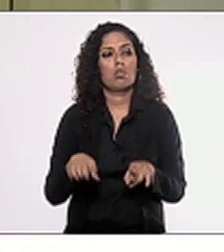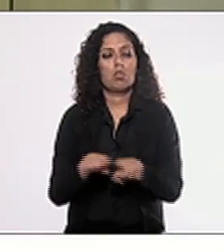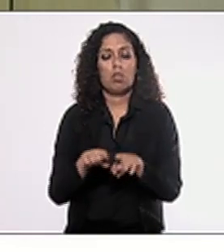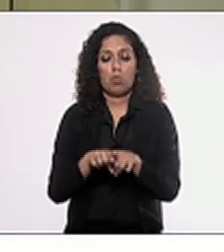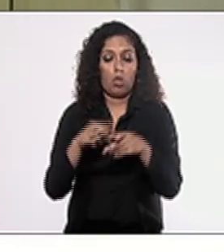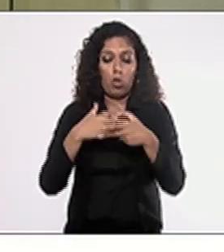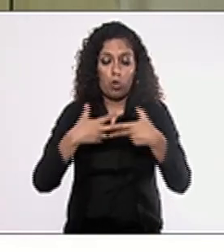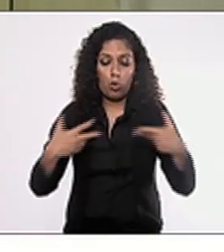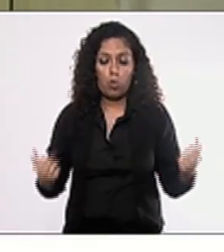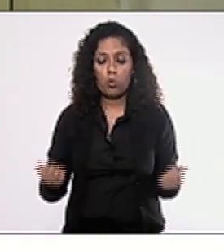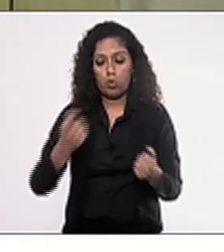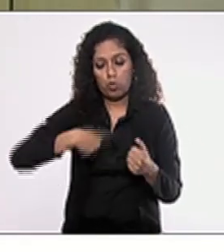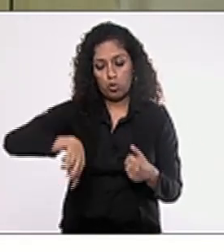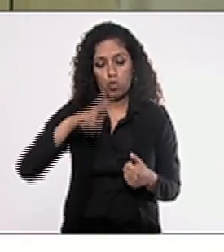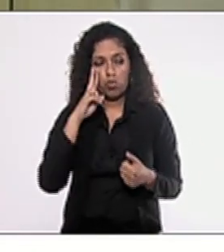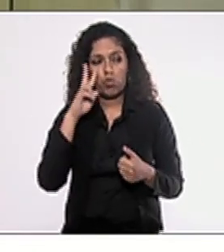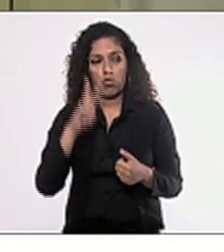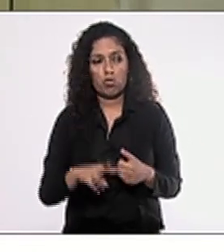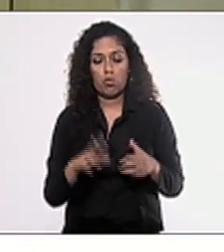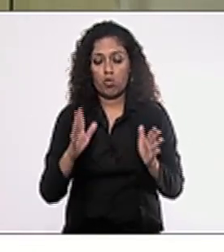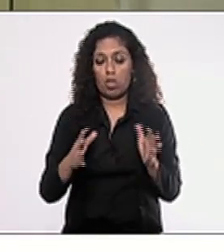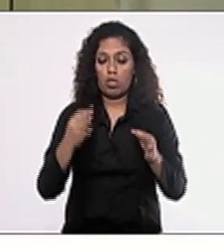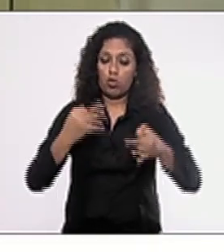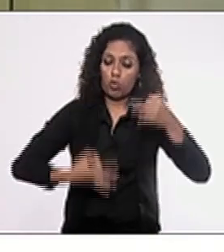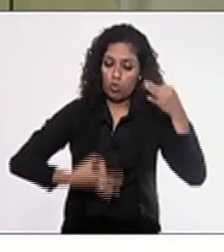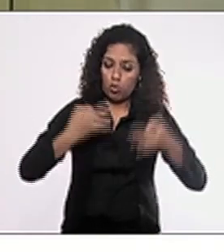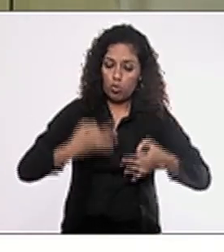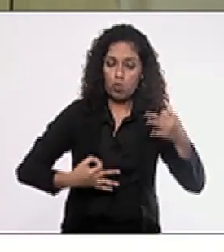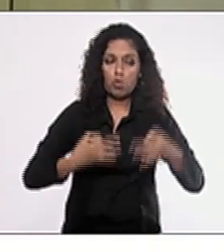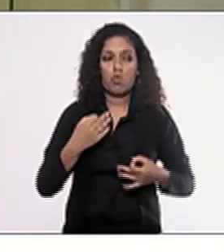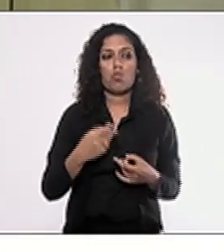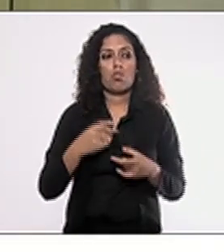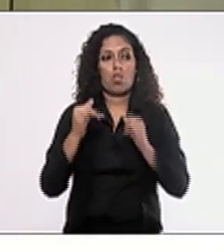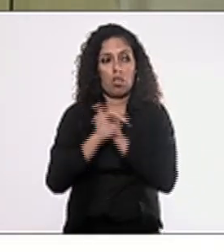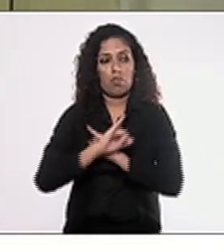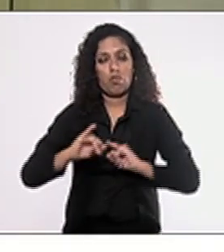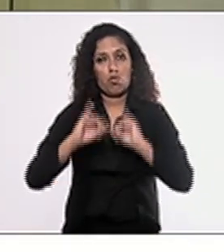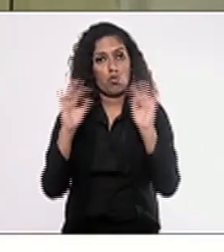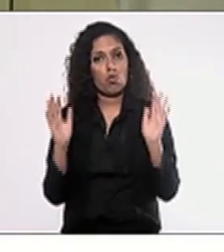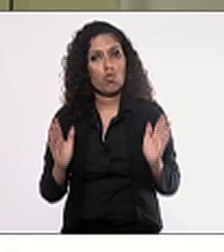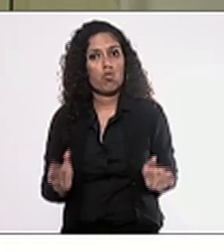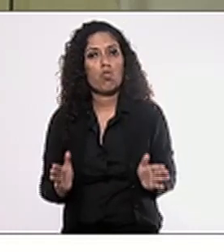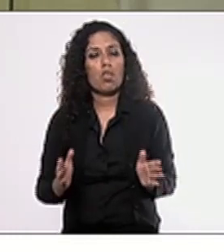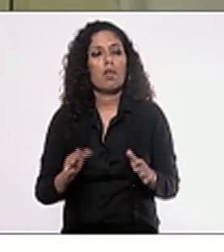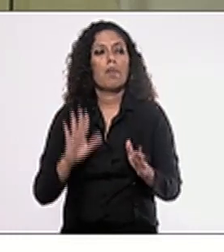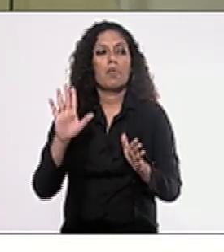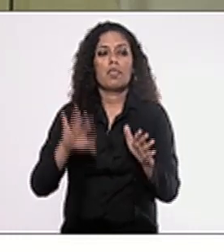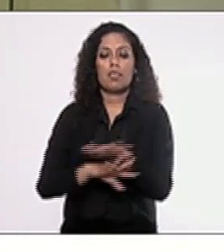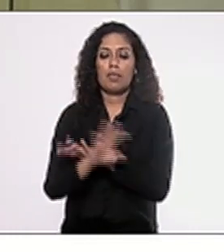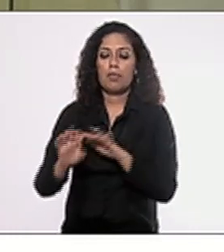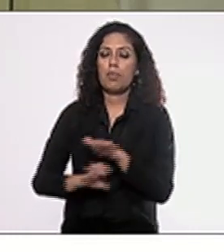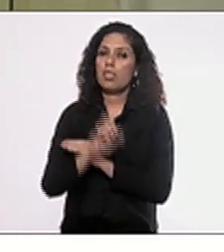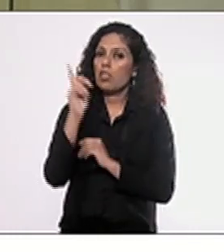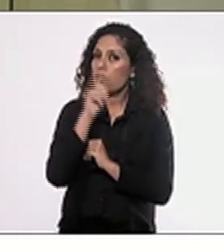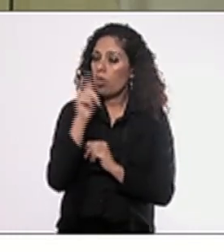algo que foi simulado já pelo Superior Tribunal de Justiça, que não é possível, mas que, de certa forma, a SEDAI continua